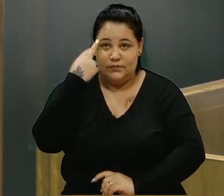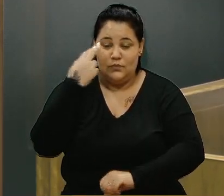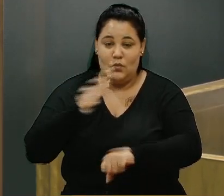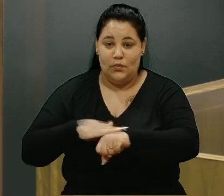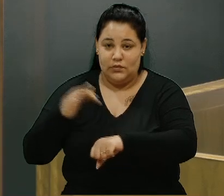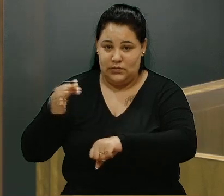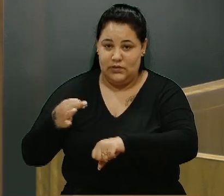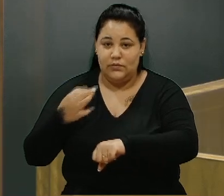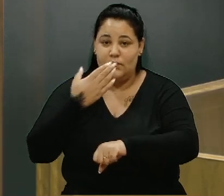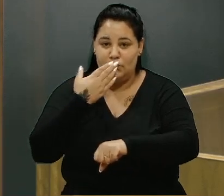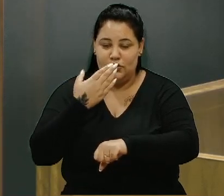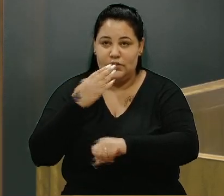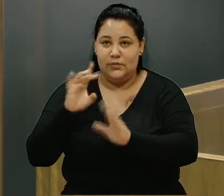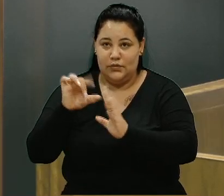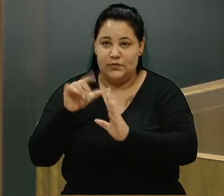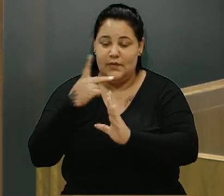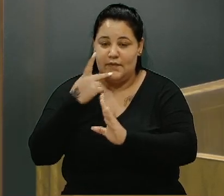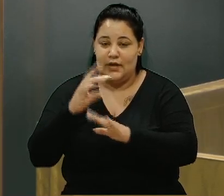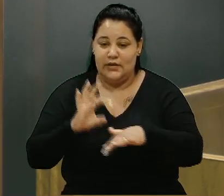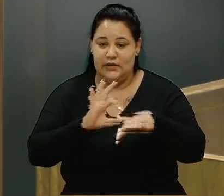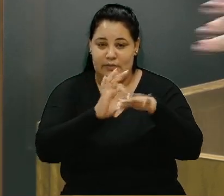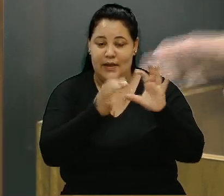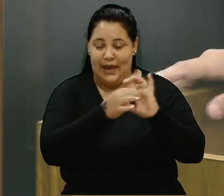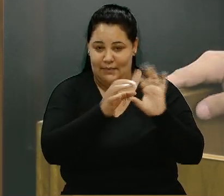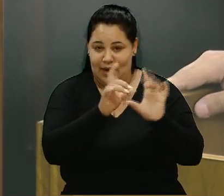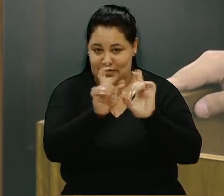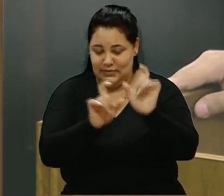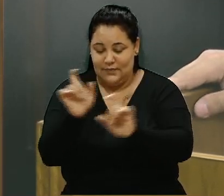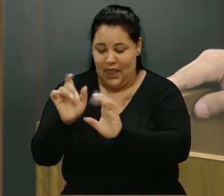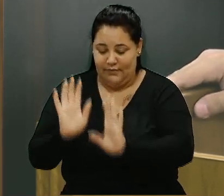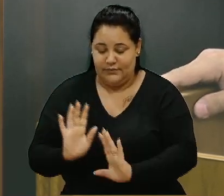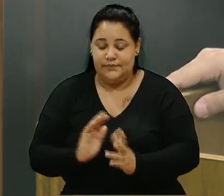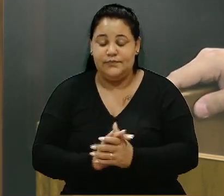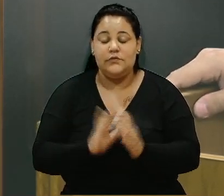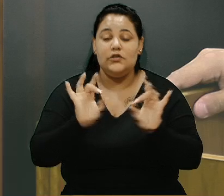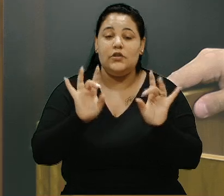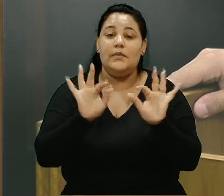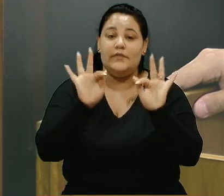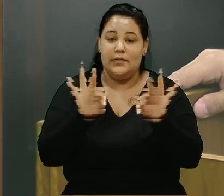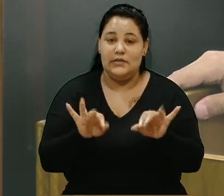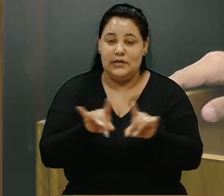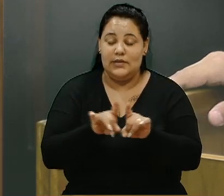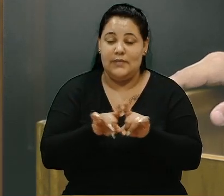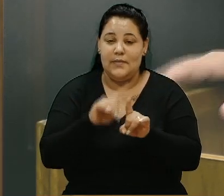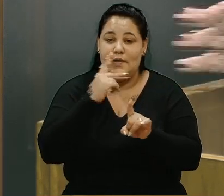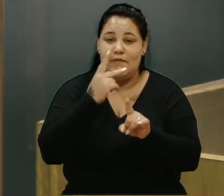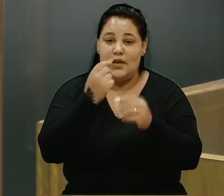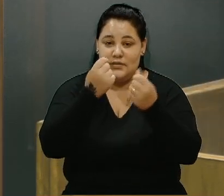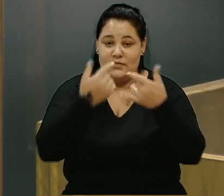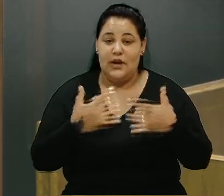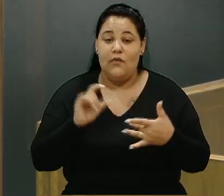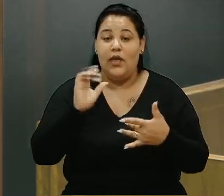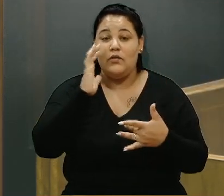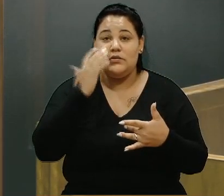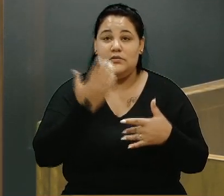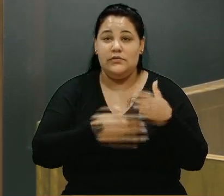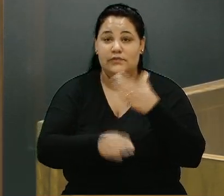pedir uma declaração de líder para conceder as apartes, mas só para concluir essa prestação de contas. Então,